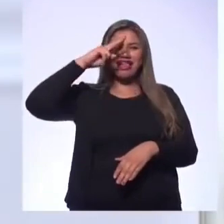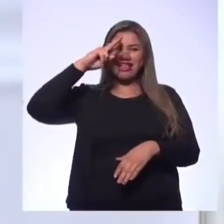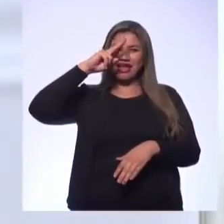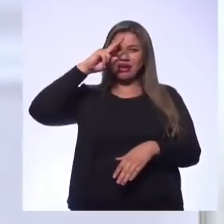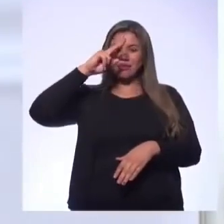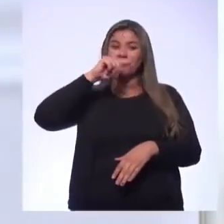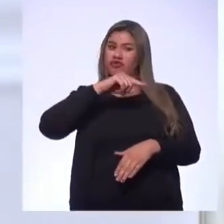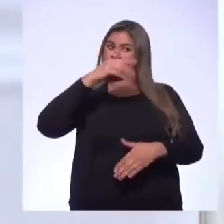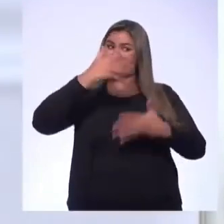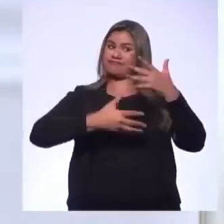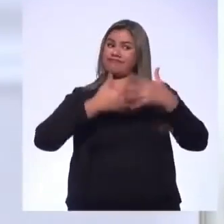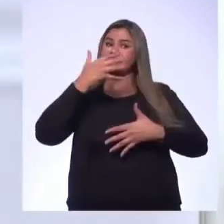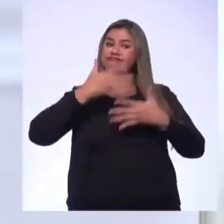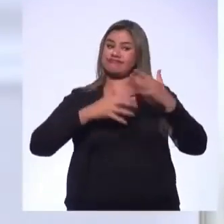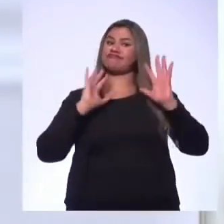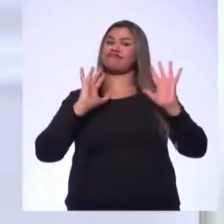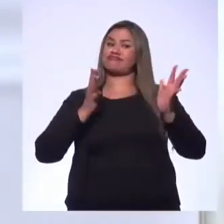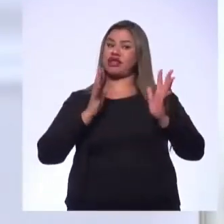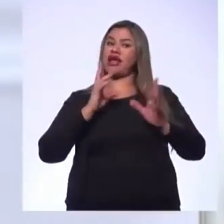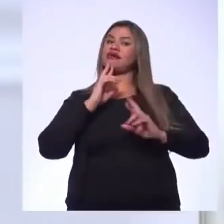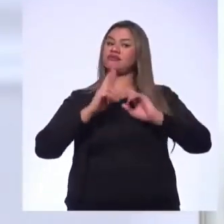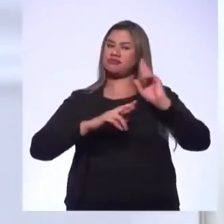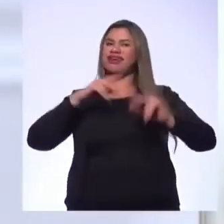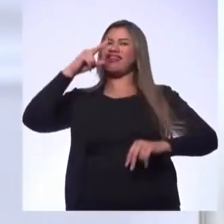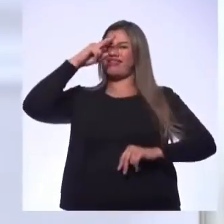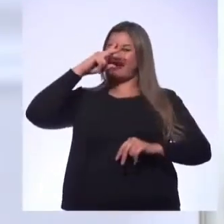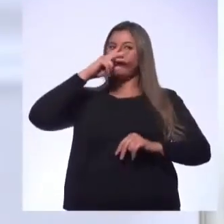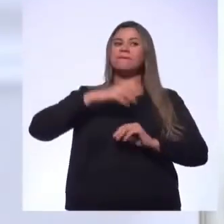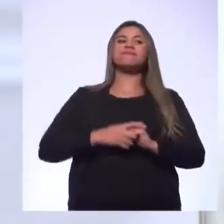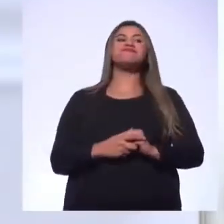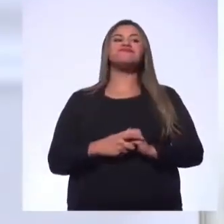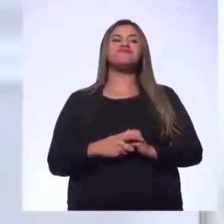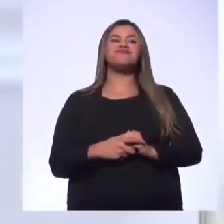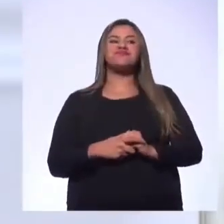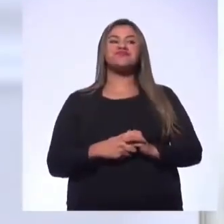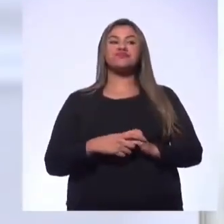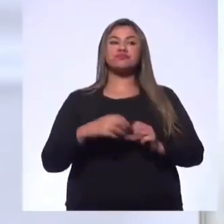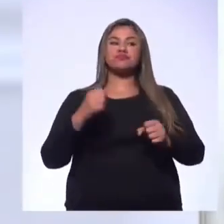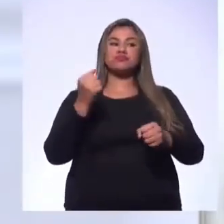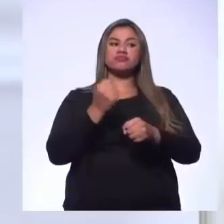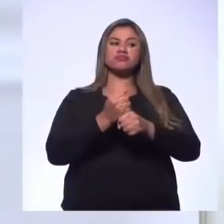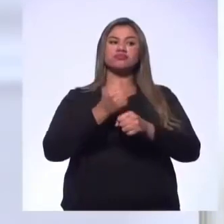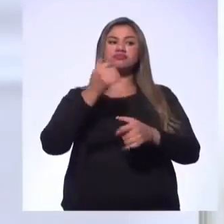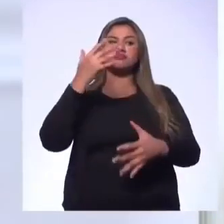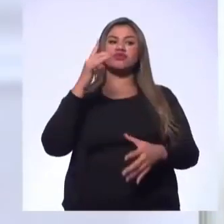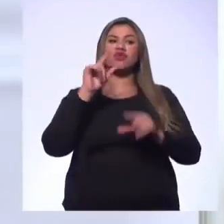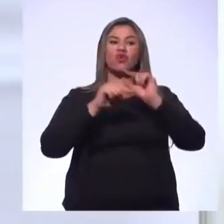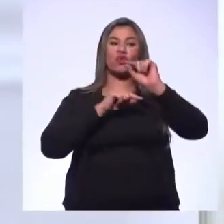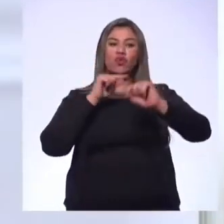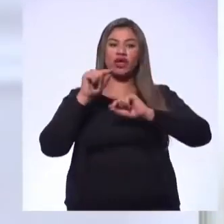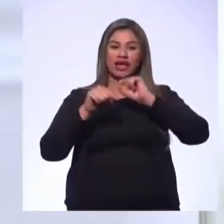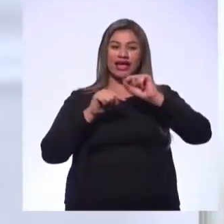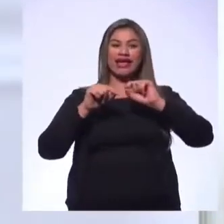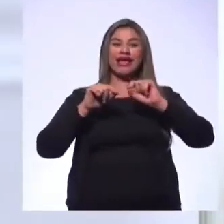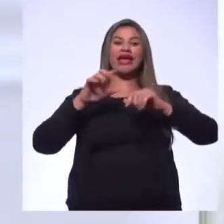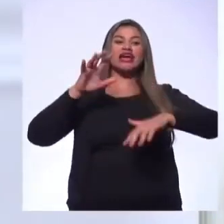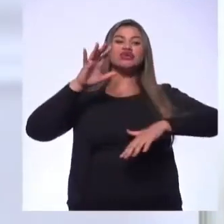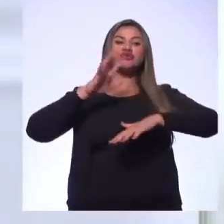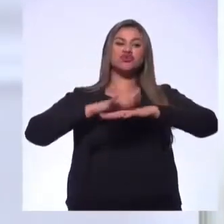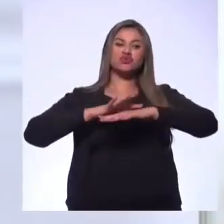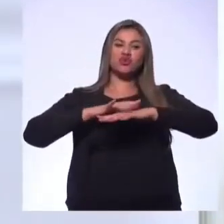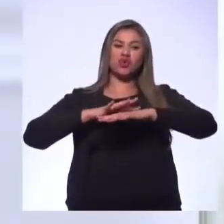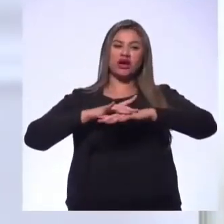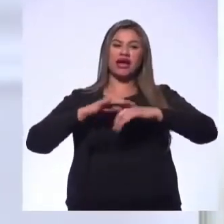algumas confusõezinhas aí. Agora, eu coloquei no chat aqui só doenças que